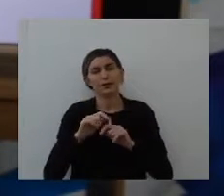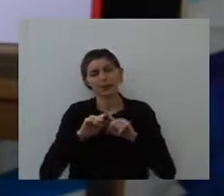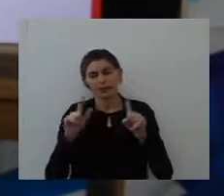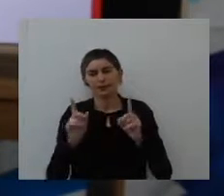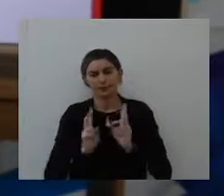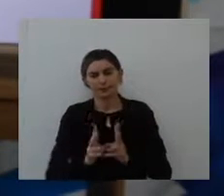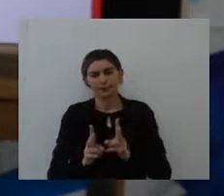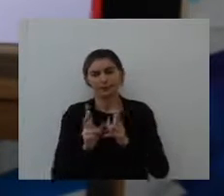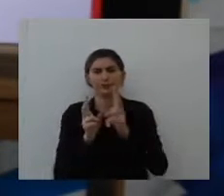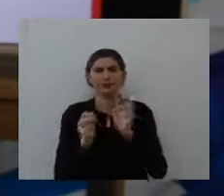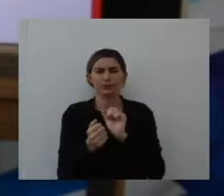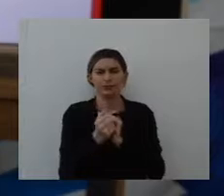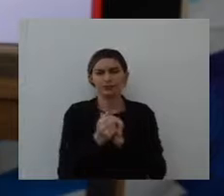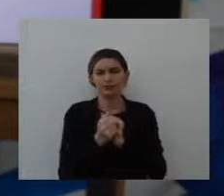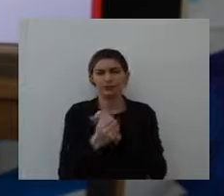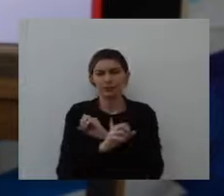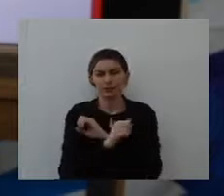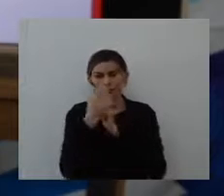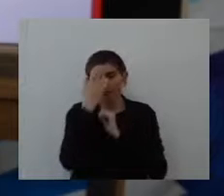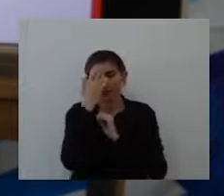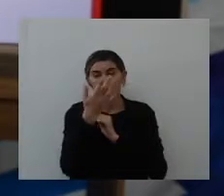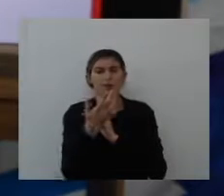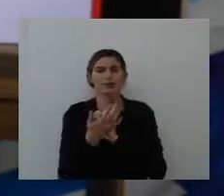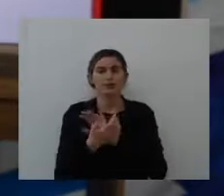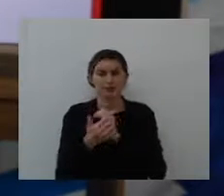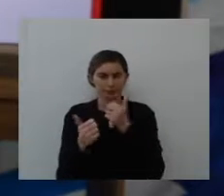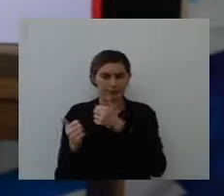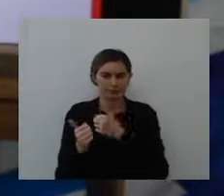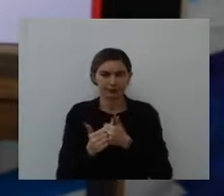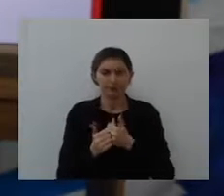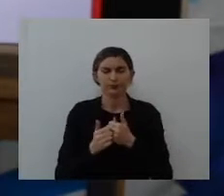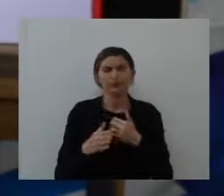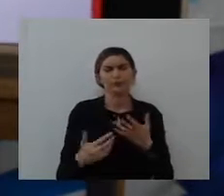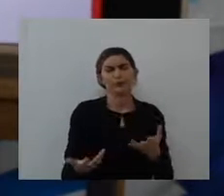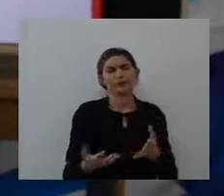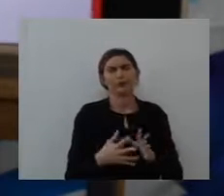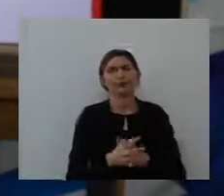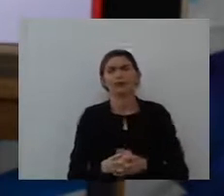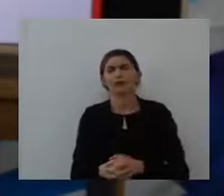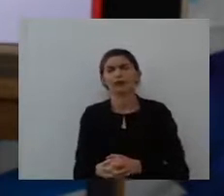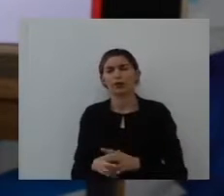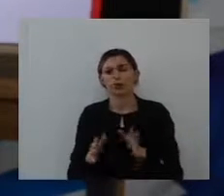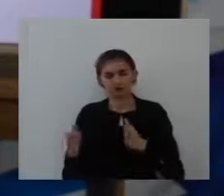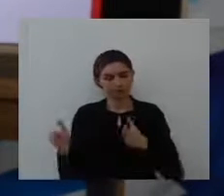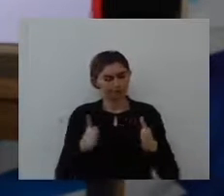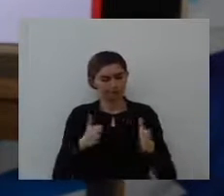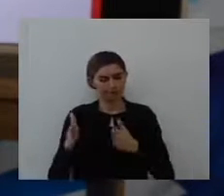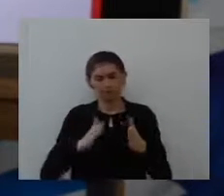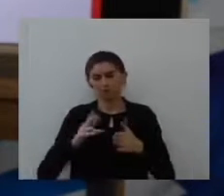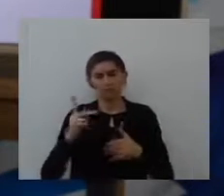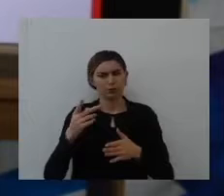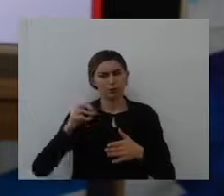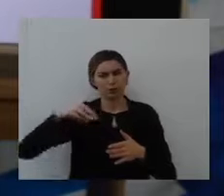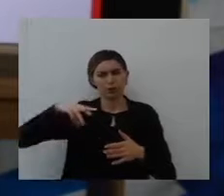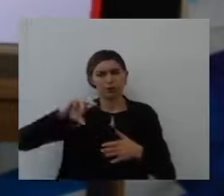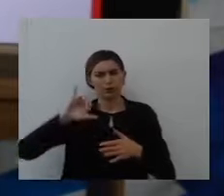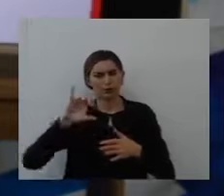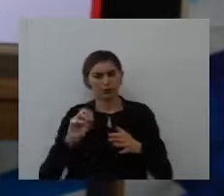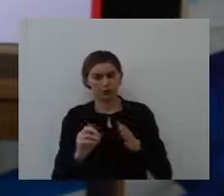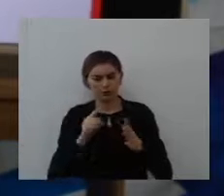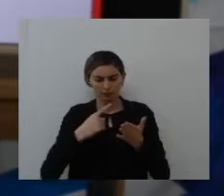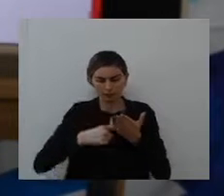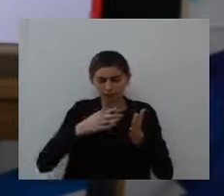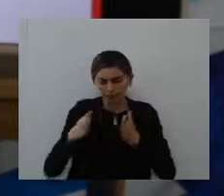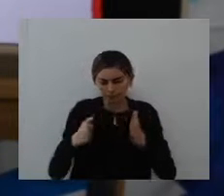vamos juntos deixar isso mais fácil. Tá bem? Então, ó, o período homérico ele vai marcar